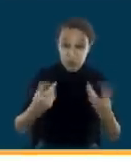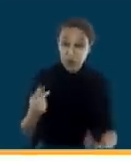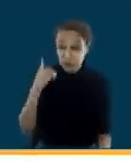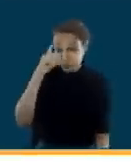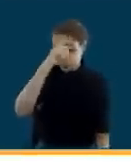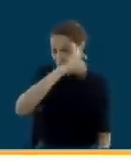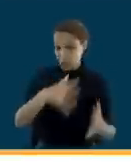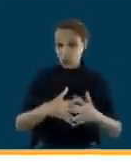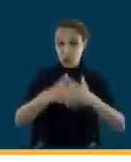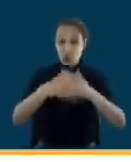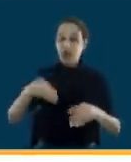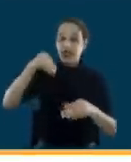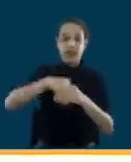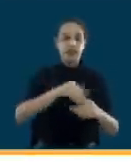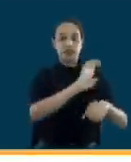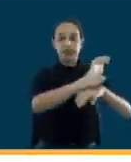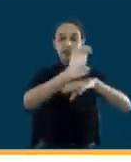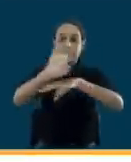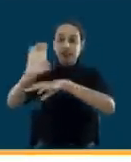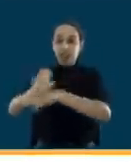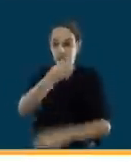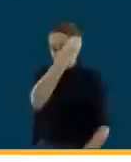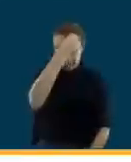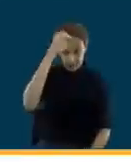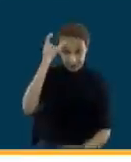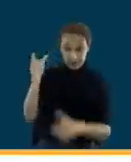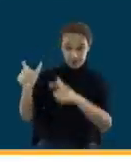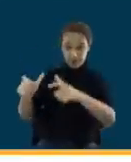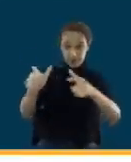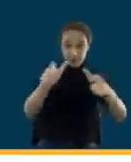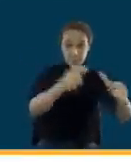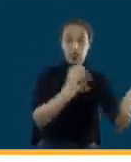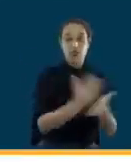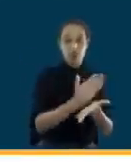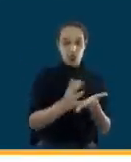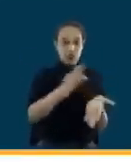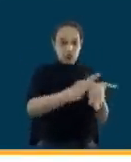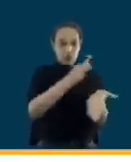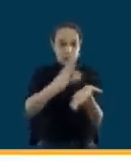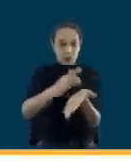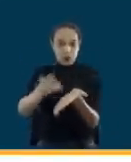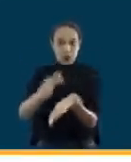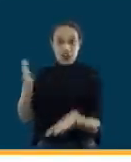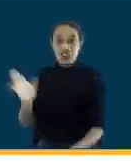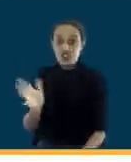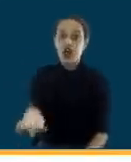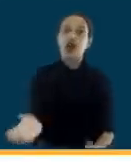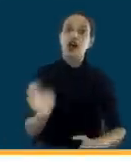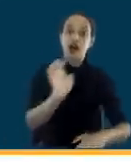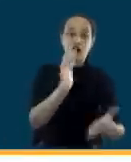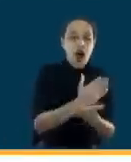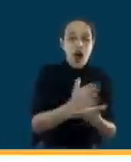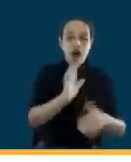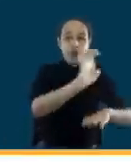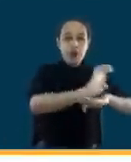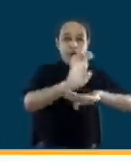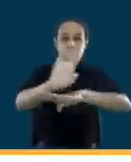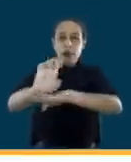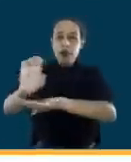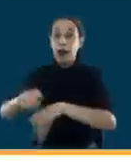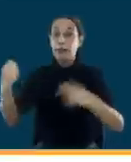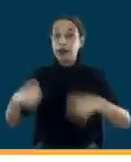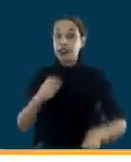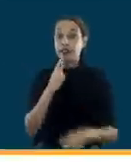que precisam dialogar, porque alguns municípios já estão fazendo os seus cadastros, alguns estados já estão precisando dar respostas, porque a sociedade